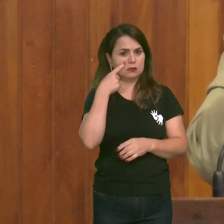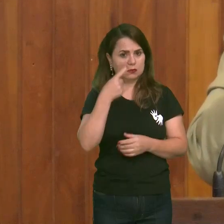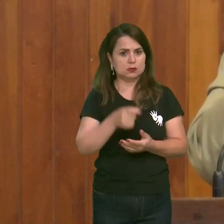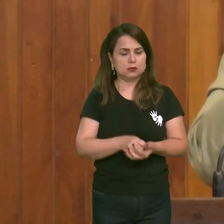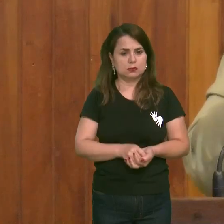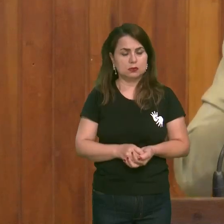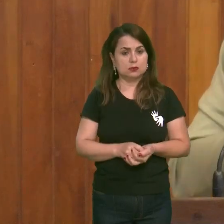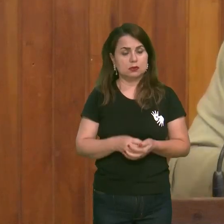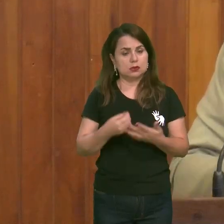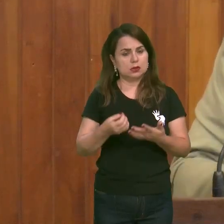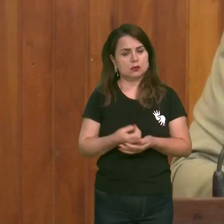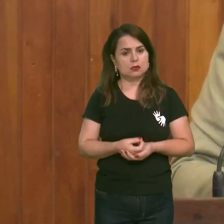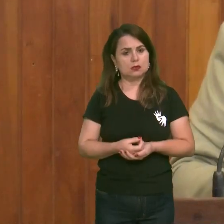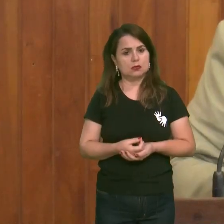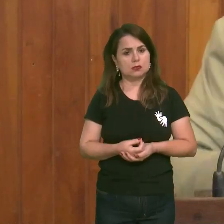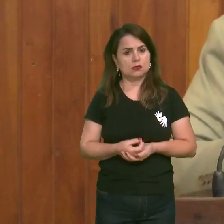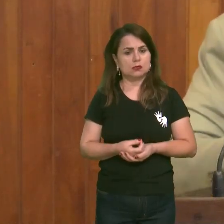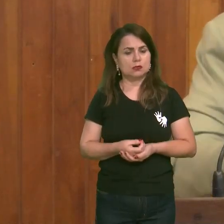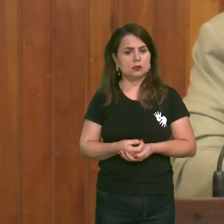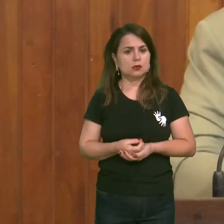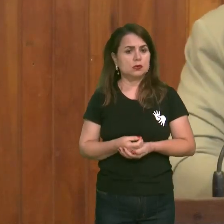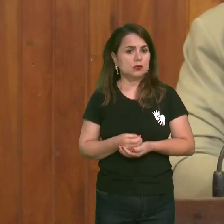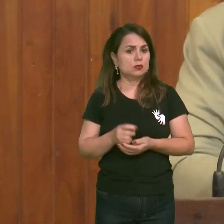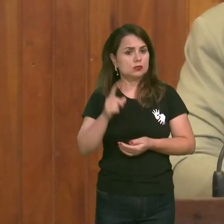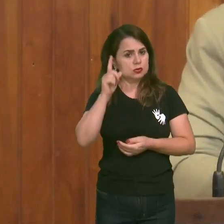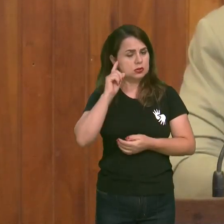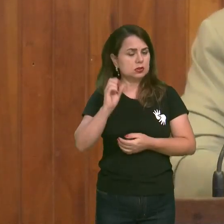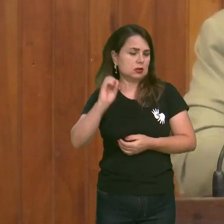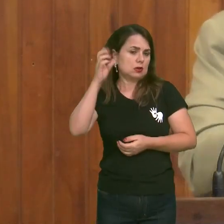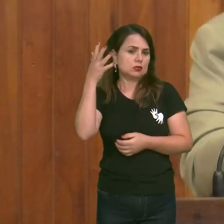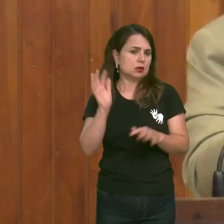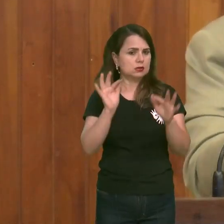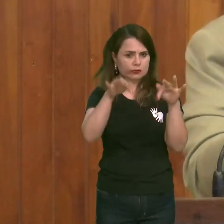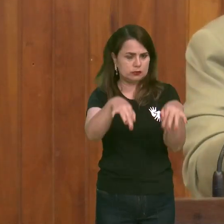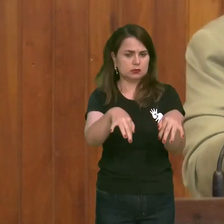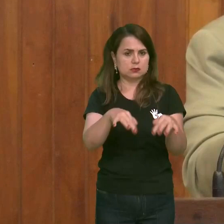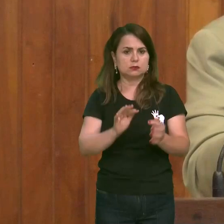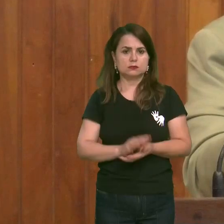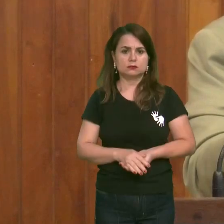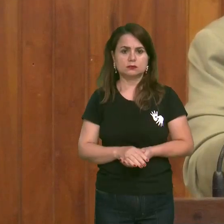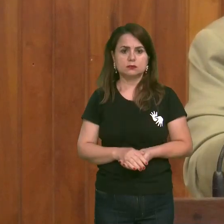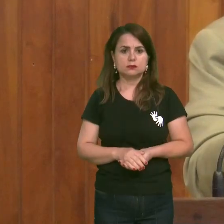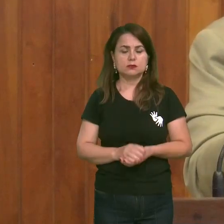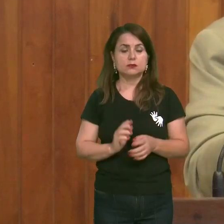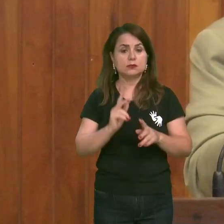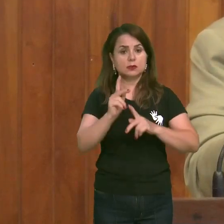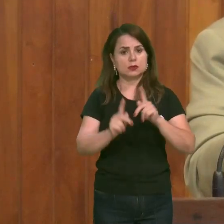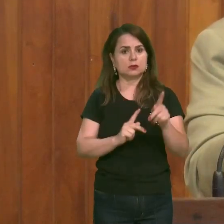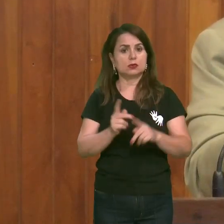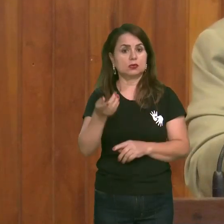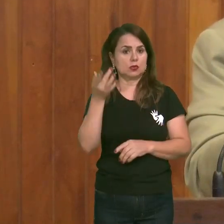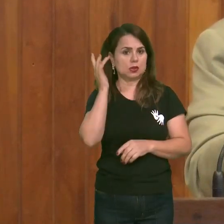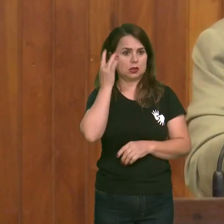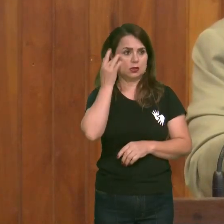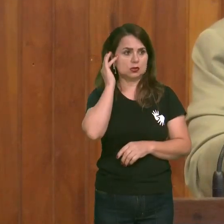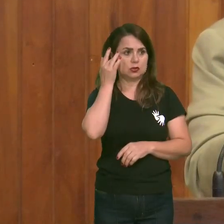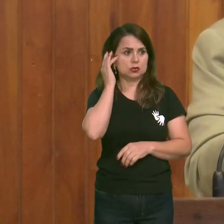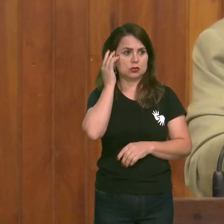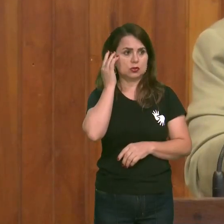não é bem que dure né nem mal também que dure para sempre tu tem eles acham eles acham